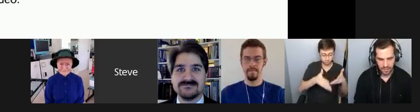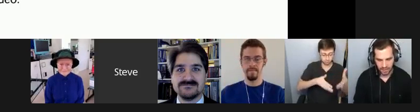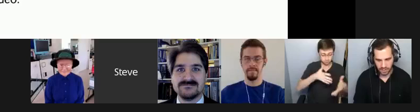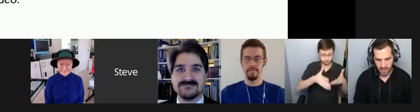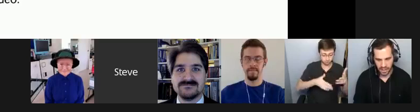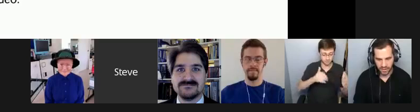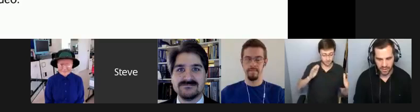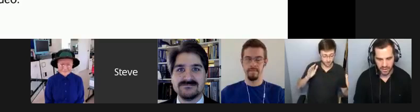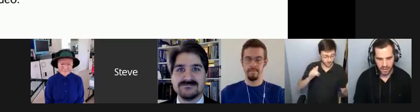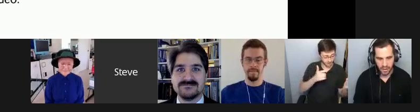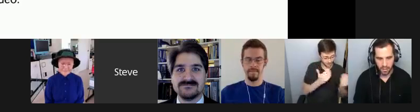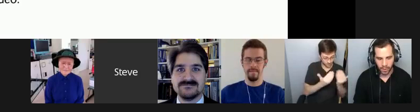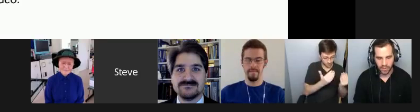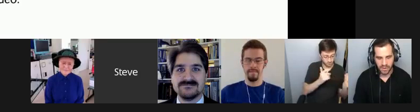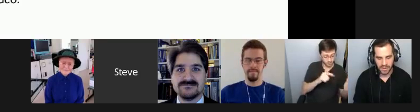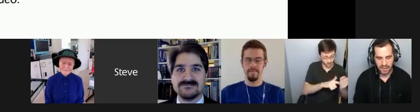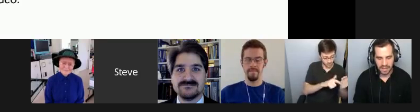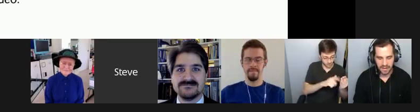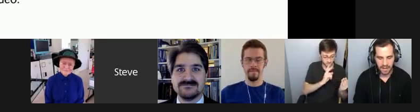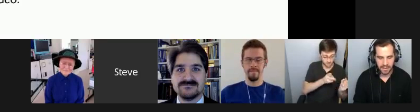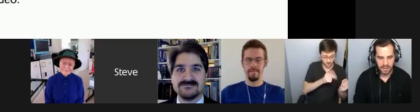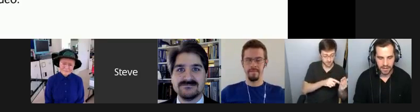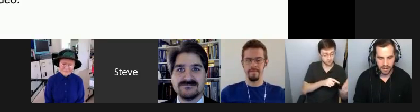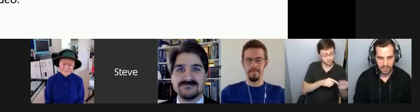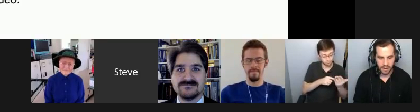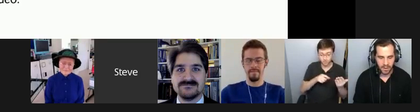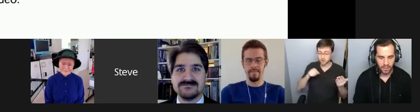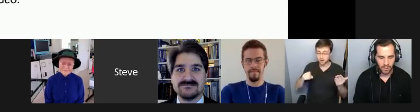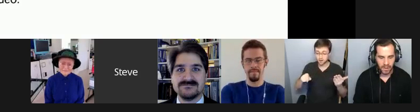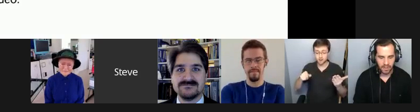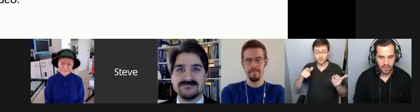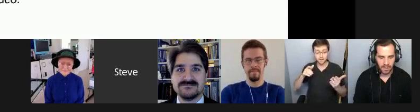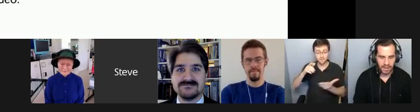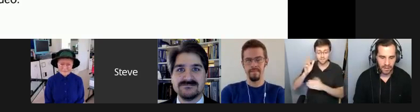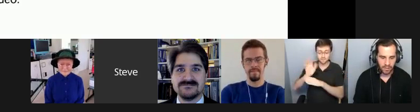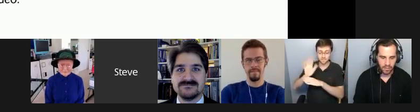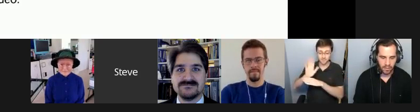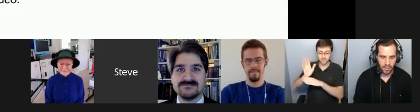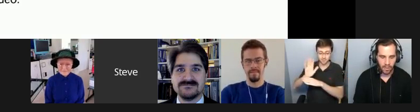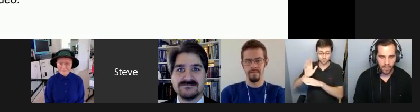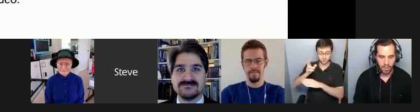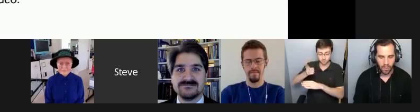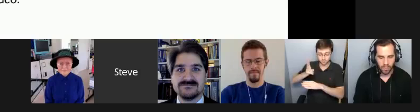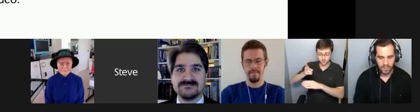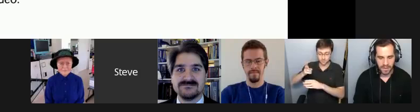ou descrições imagéticas, produzidas na sinalização do texto lido,